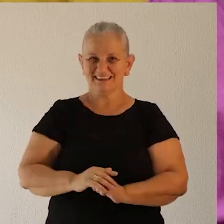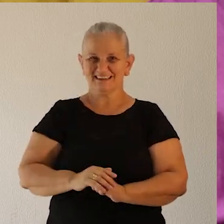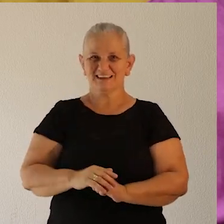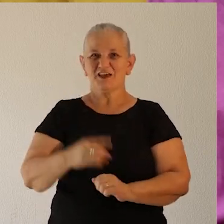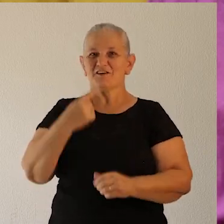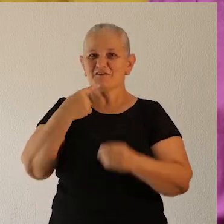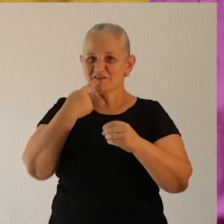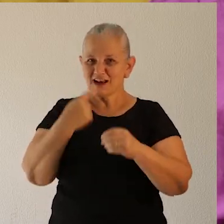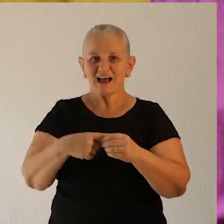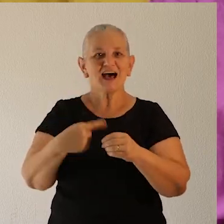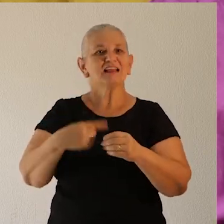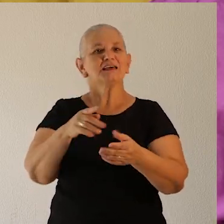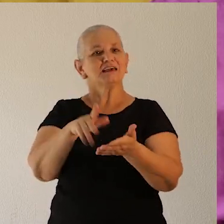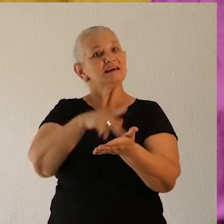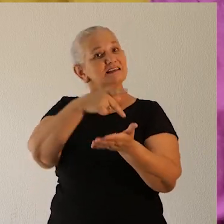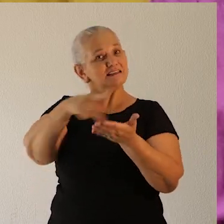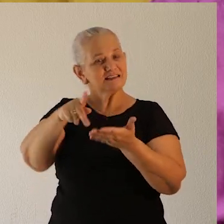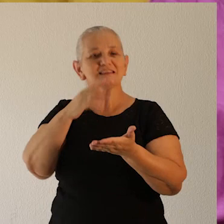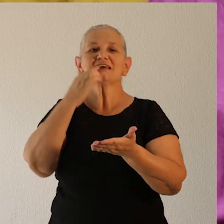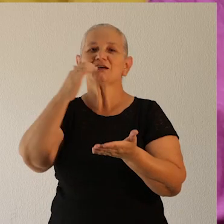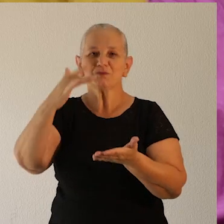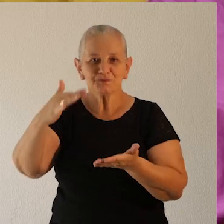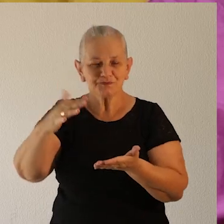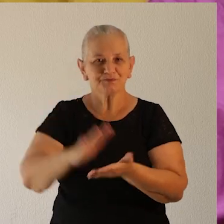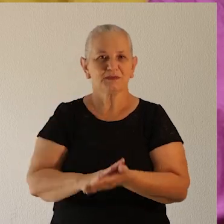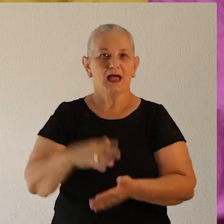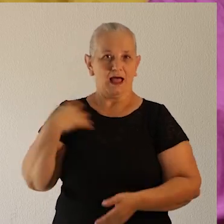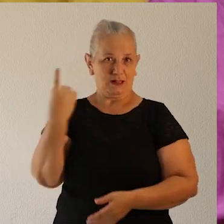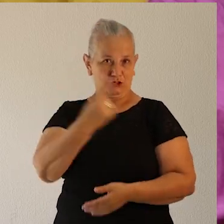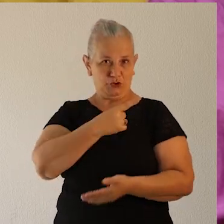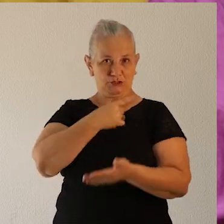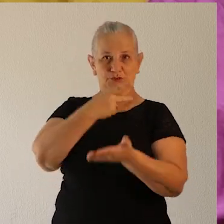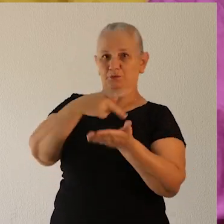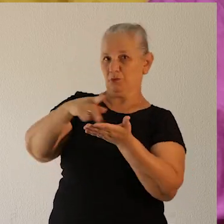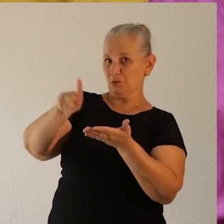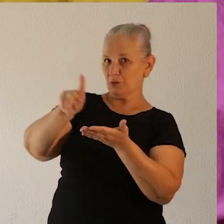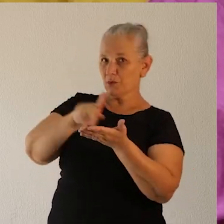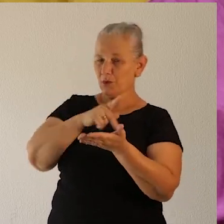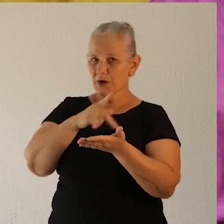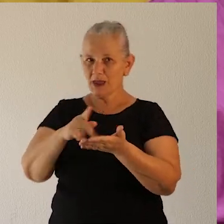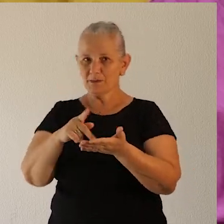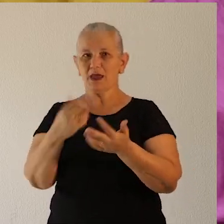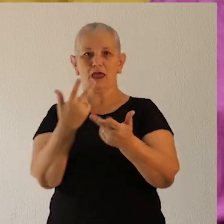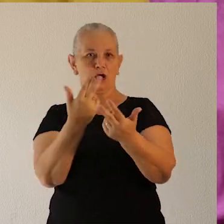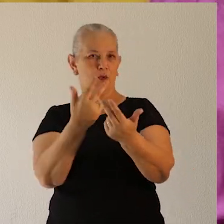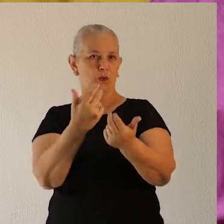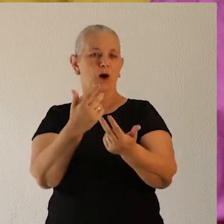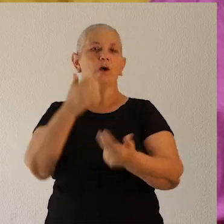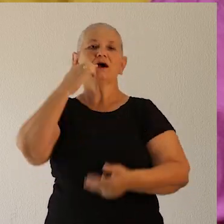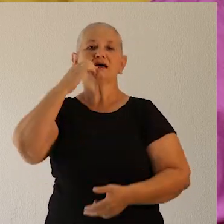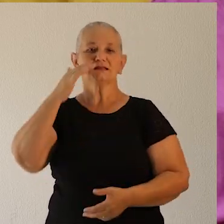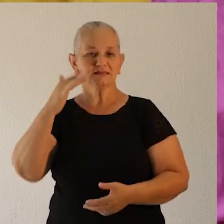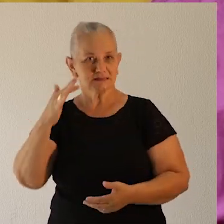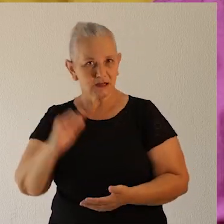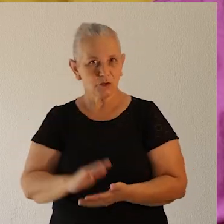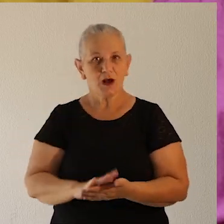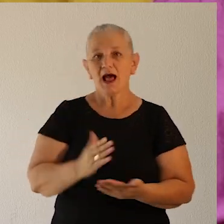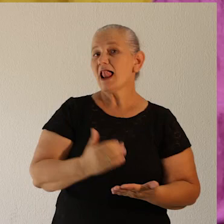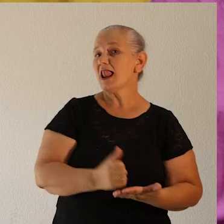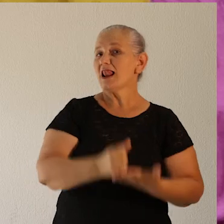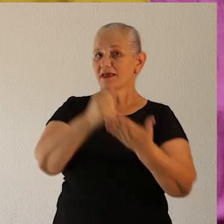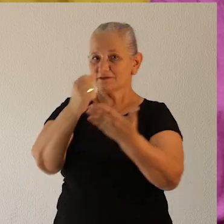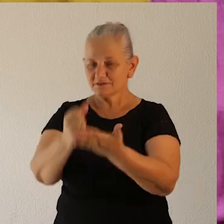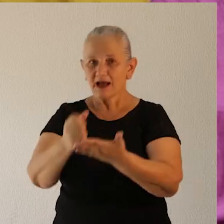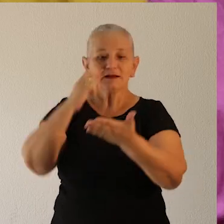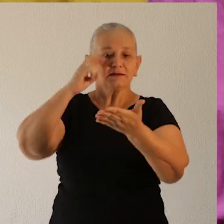da música. Nossa magia consiste, através de poemas musicados e textos, levar cultura,